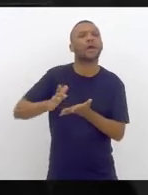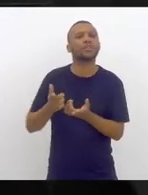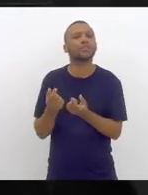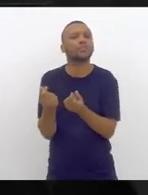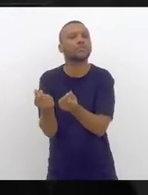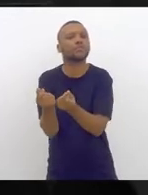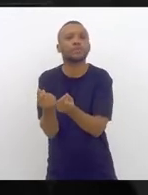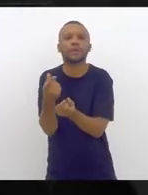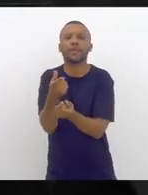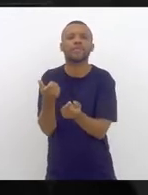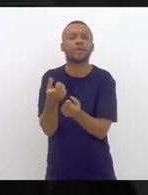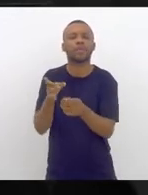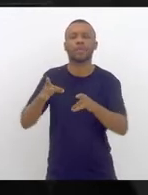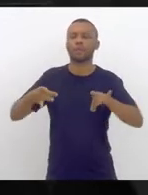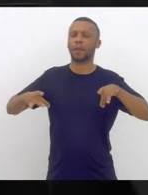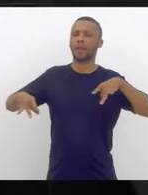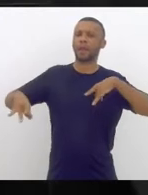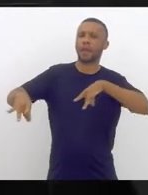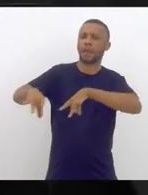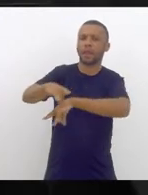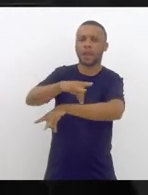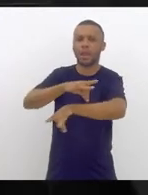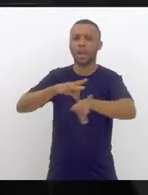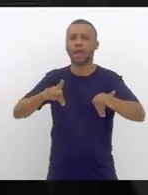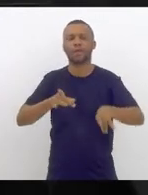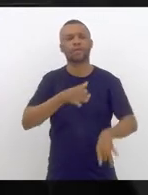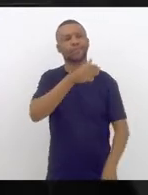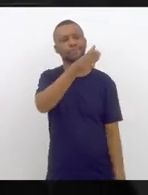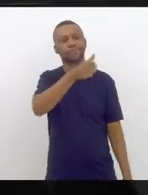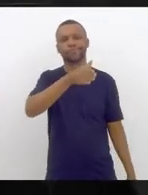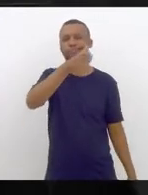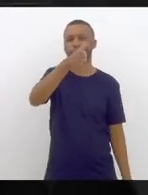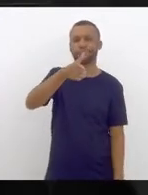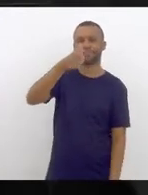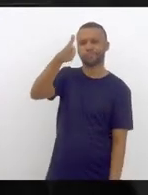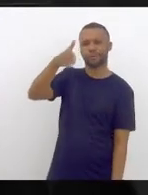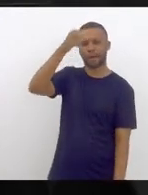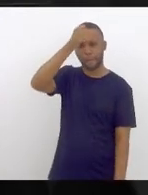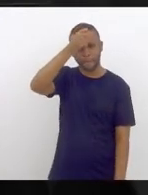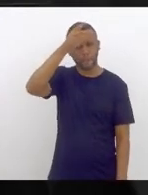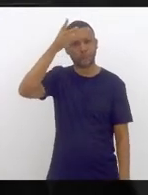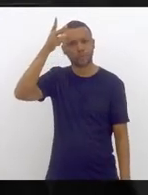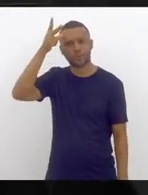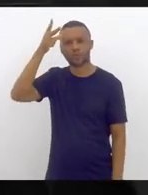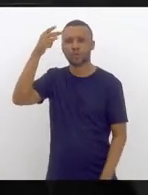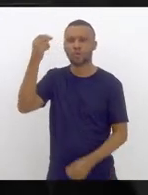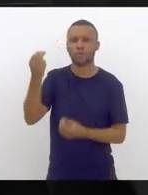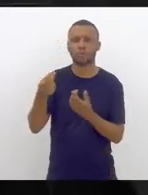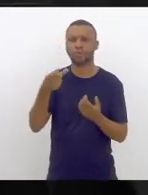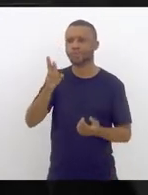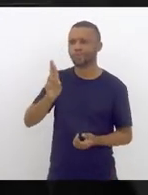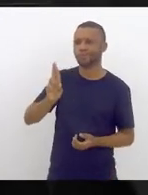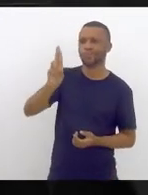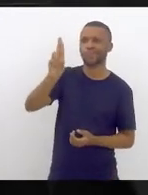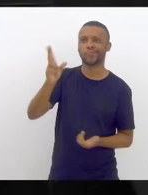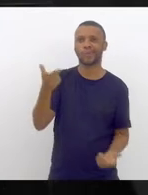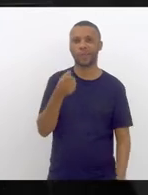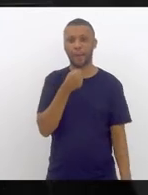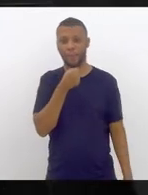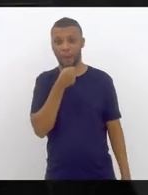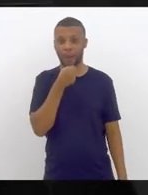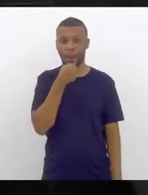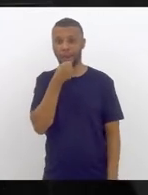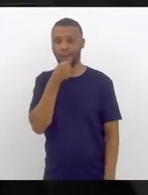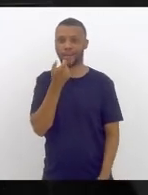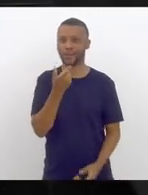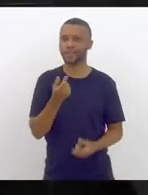foi por eleitoralismo circulando de Prefeitura em prefeitura como se fosse um Silvio Santos distribuindo